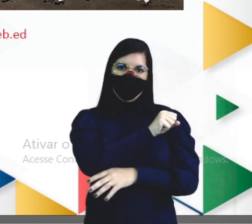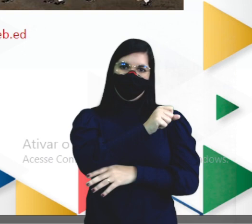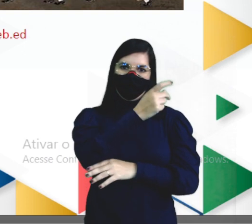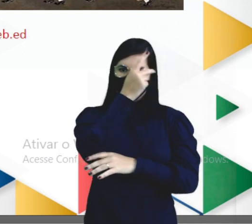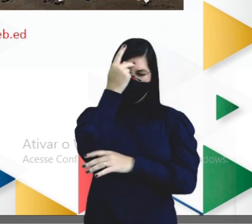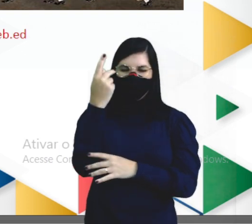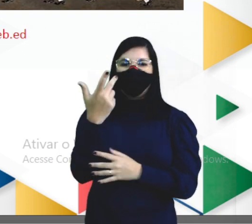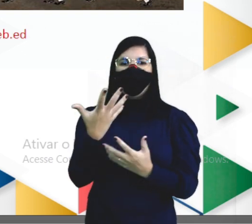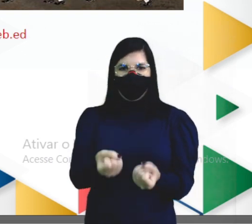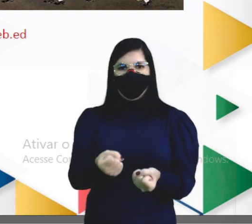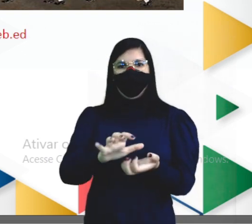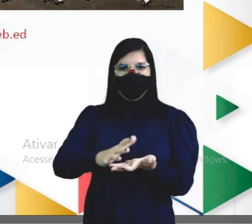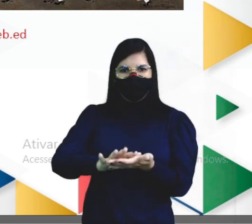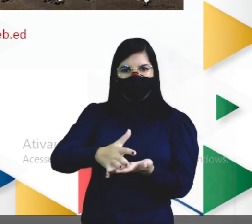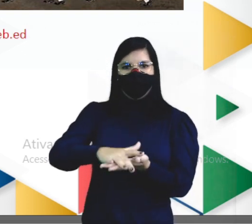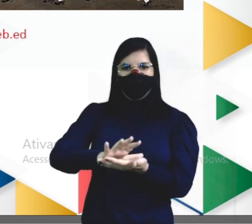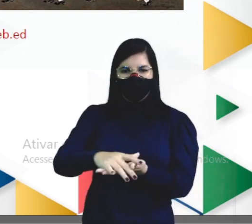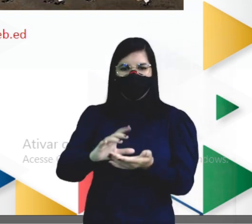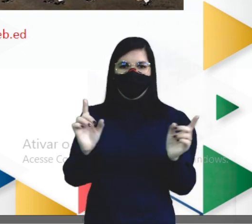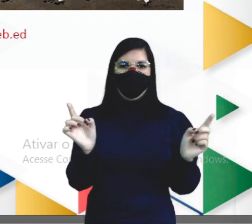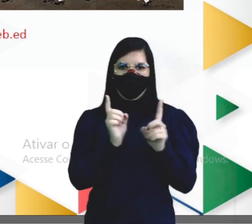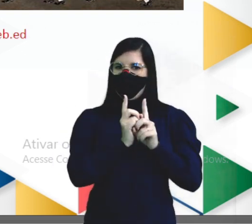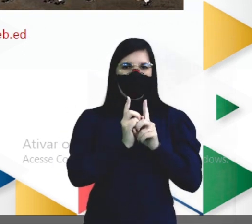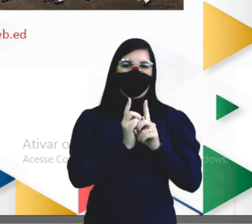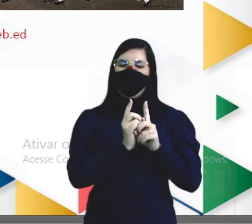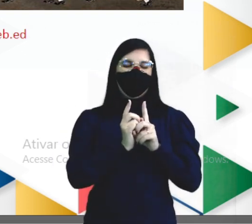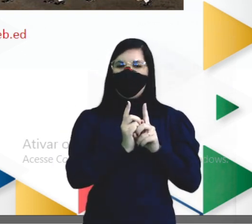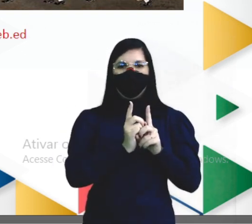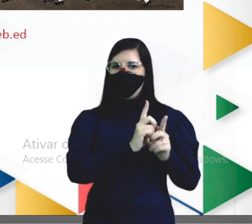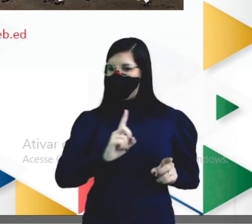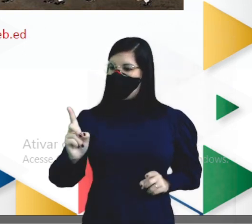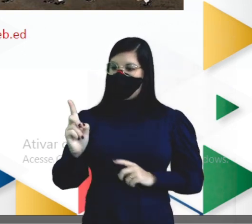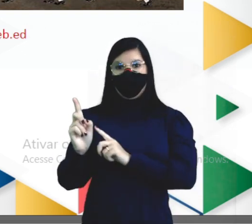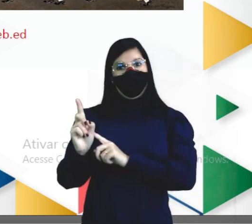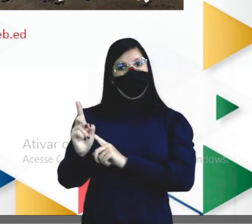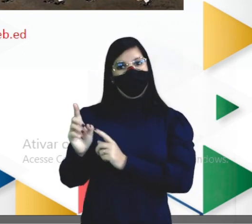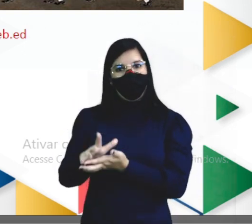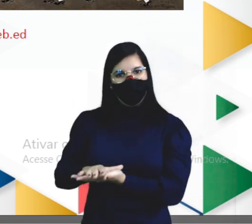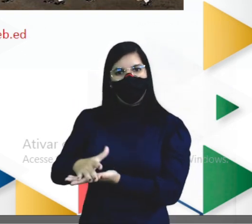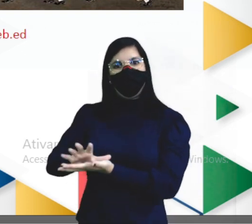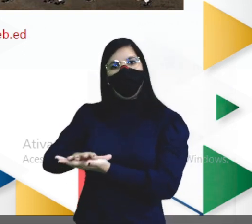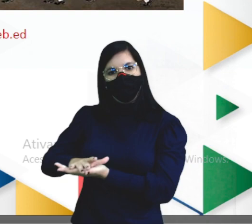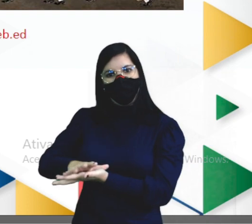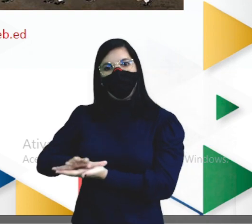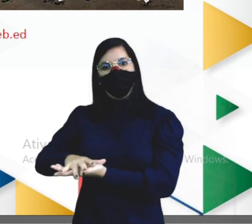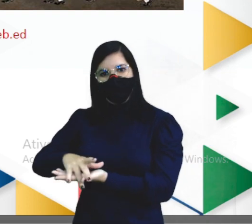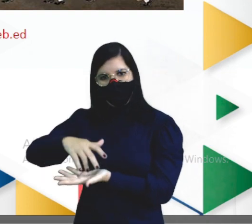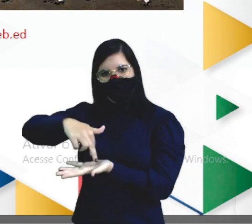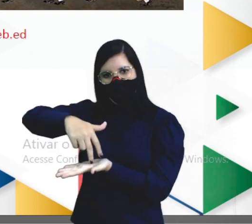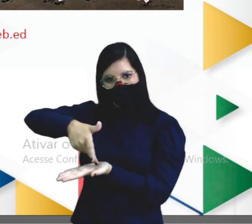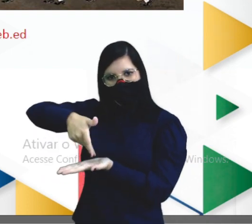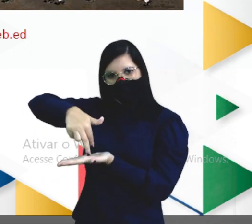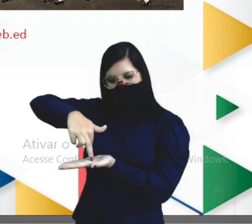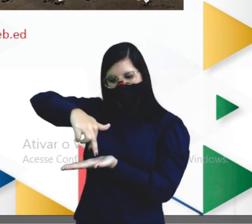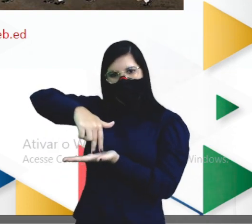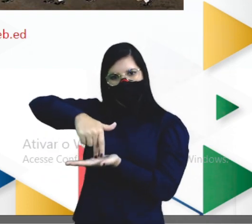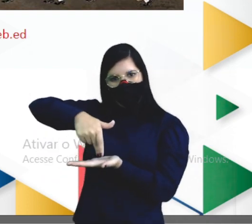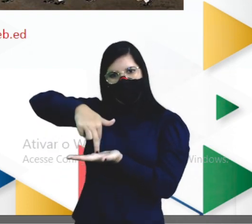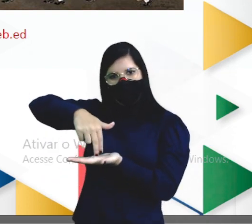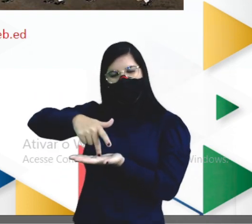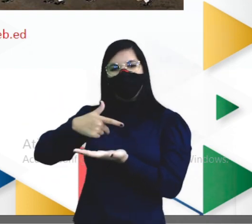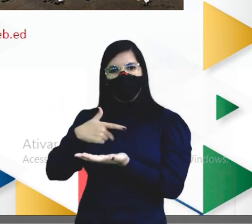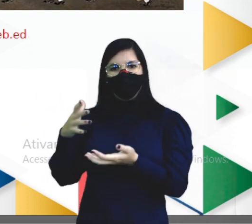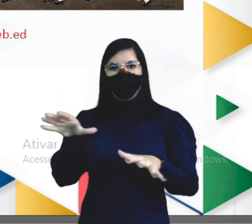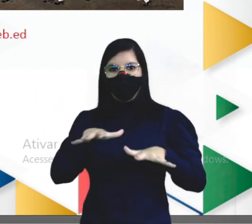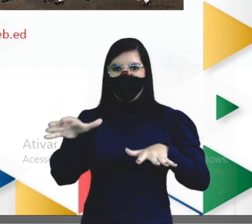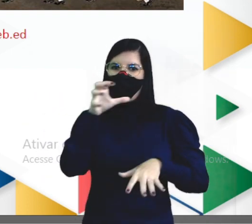dançavam também, mas em vez de estar dançando agarradinho, já sambavam, né, de um jeito até mais frenético, mais